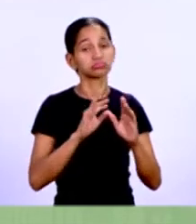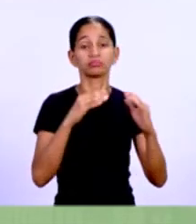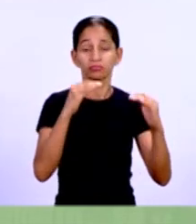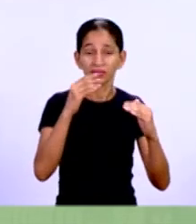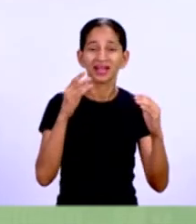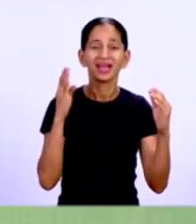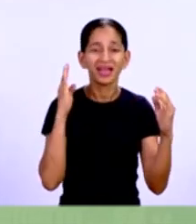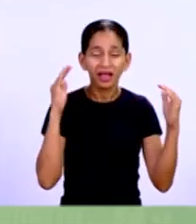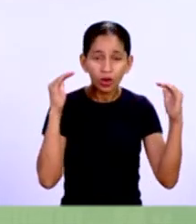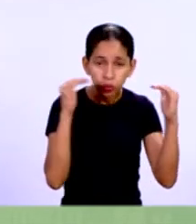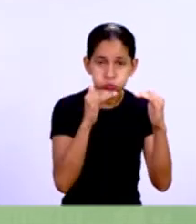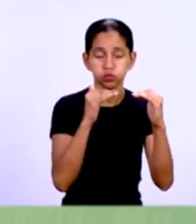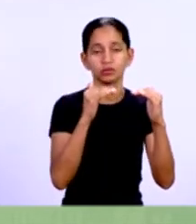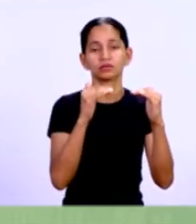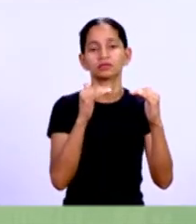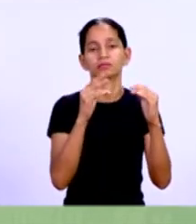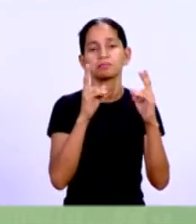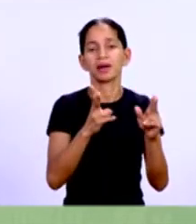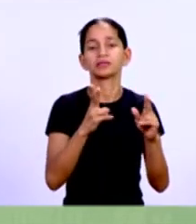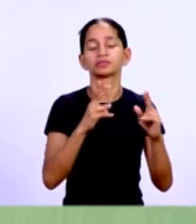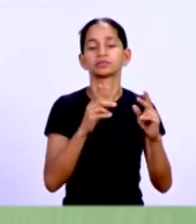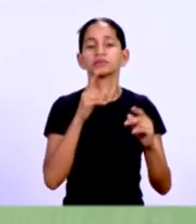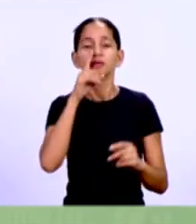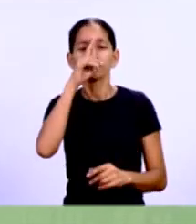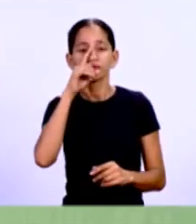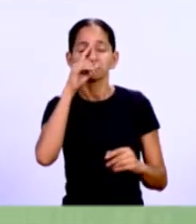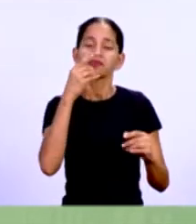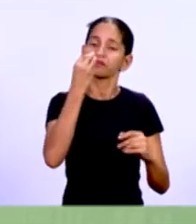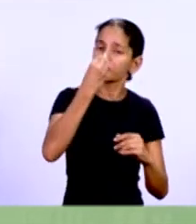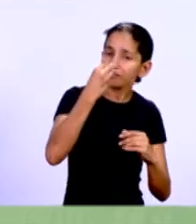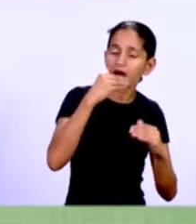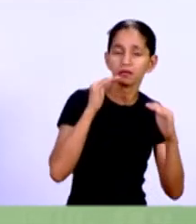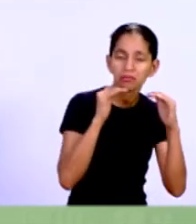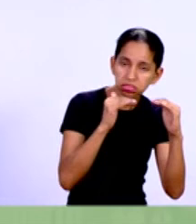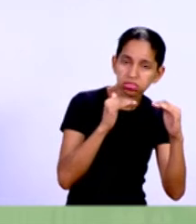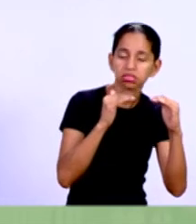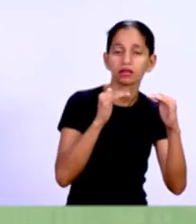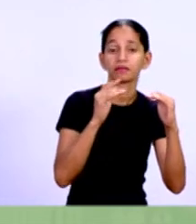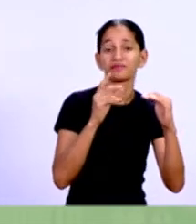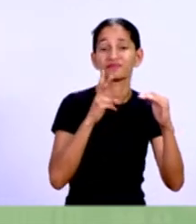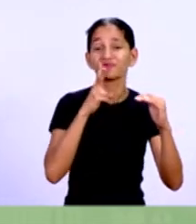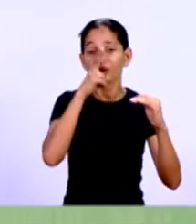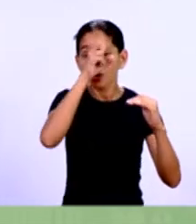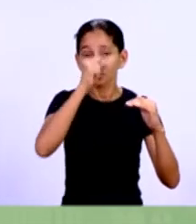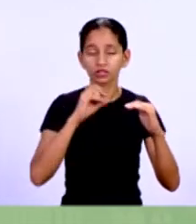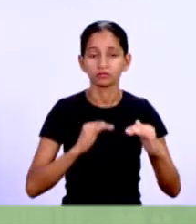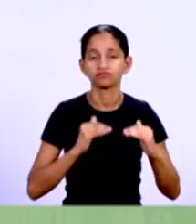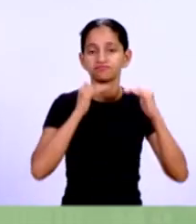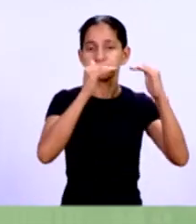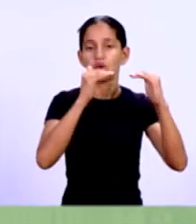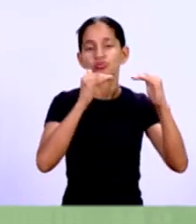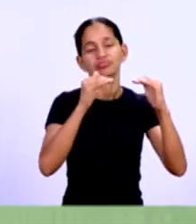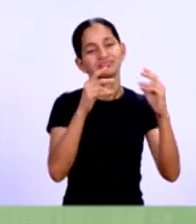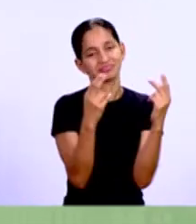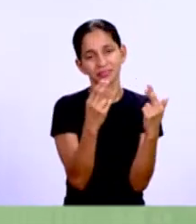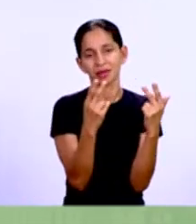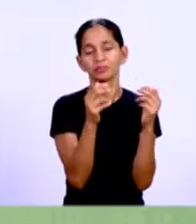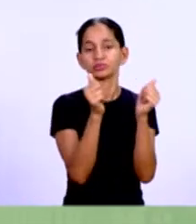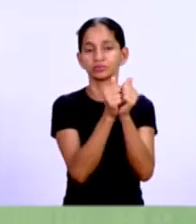quando a gente expressa num gráfico, vai ter esse comportamento de uma reta ascendente, porque quando aumenta tanto para o